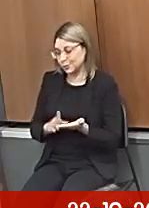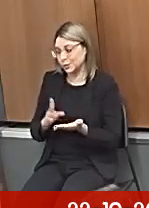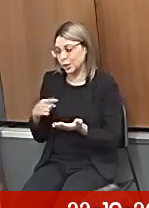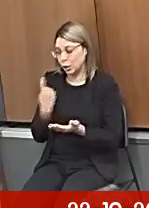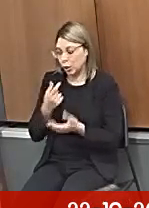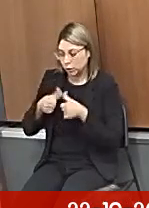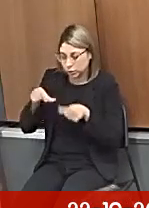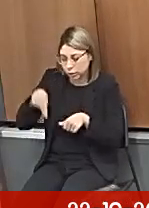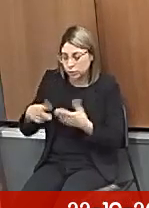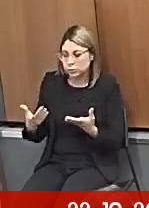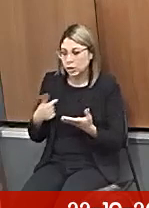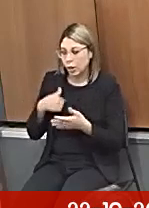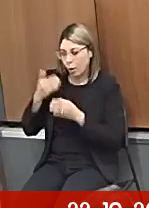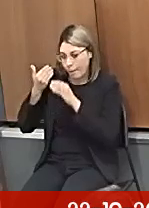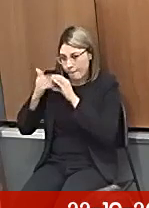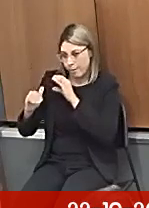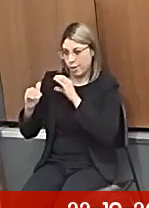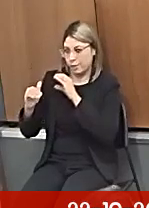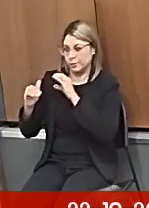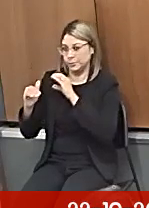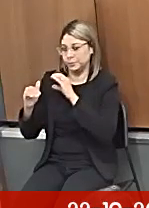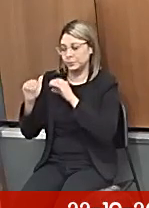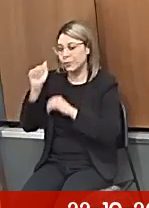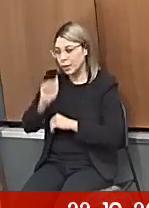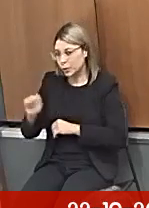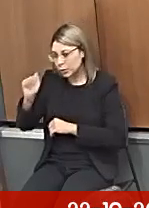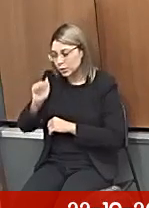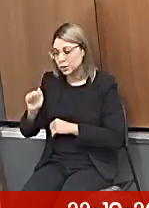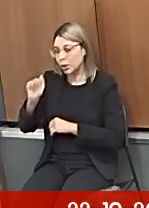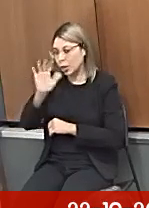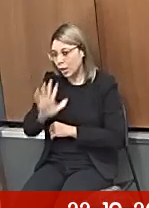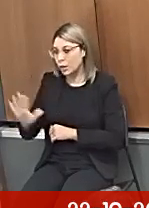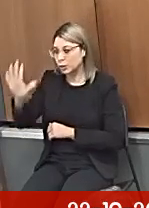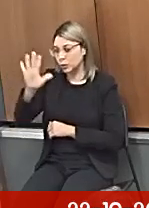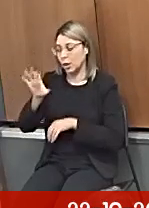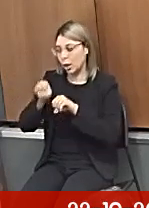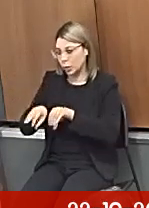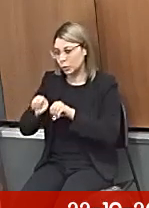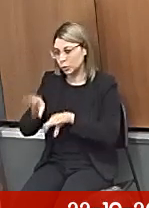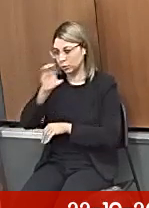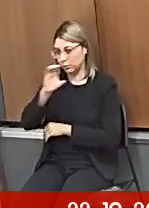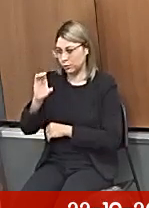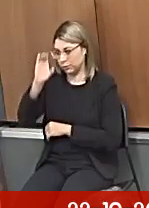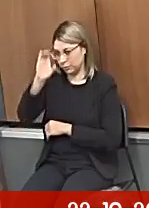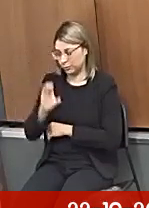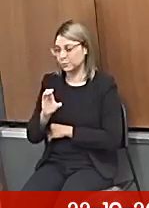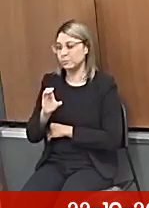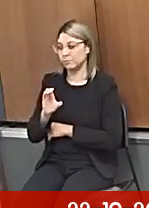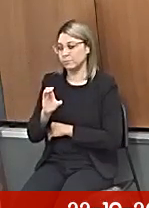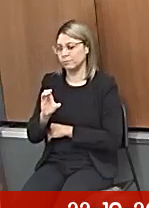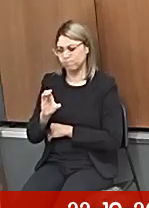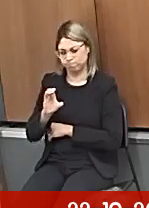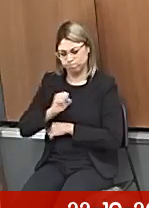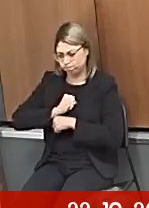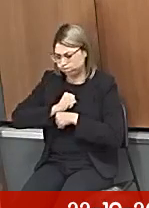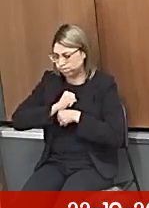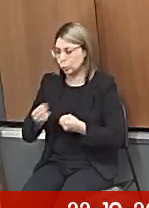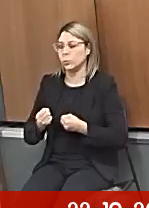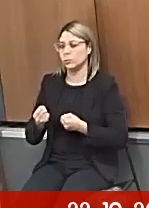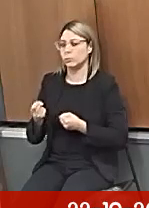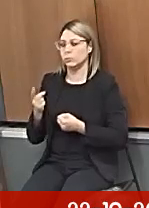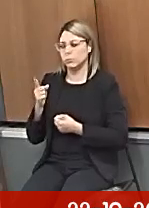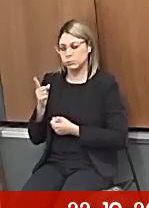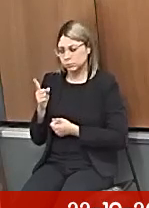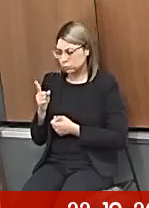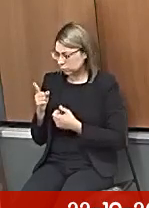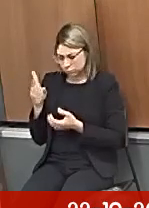aqui, eu mandei um e-mail para a Associação Nacional de Educação Católica, repudiando também a